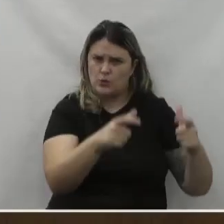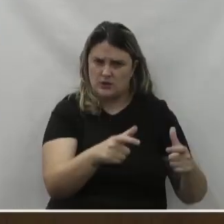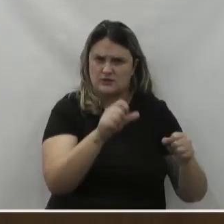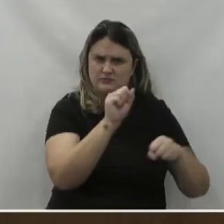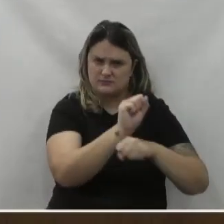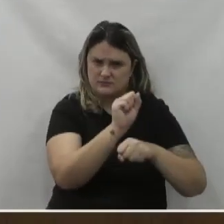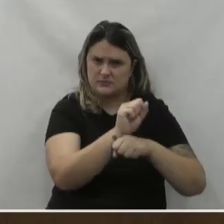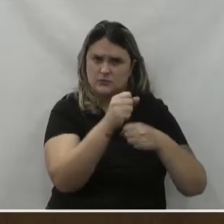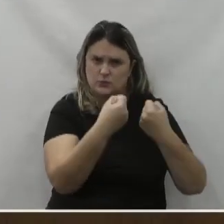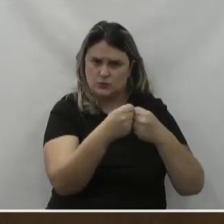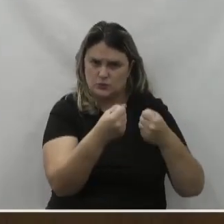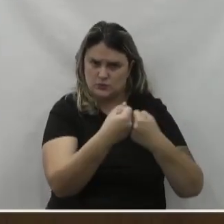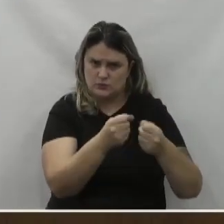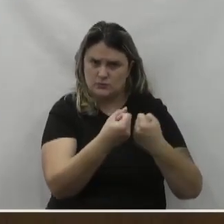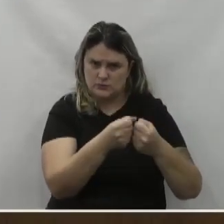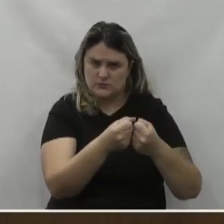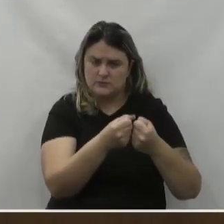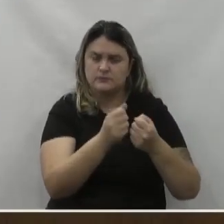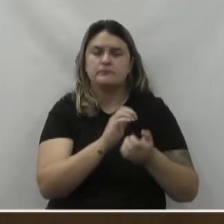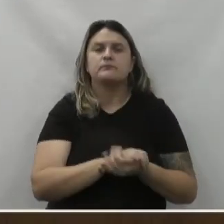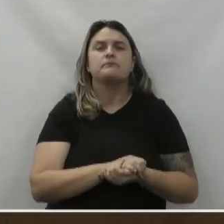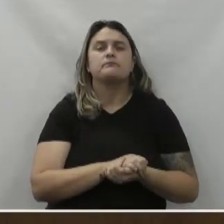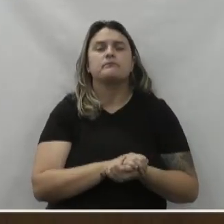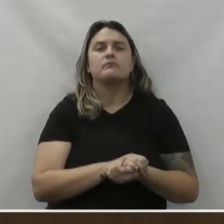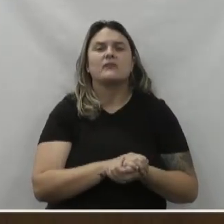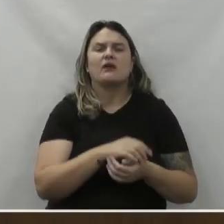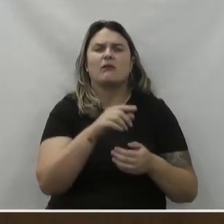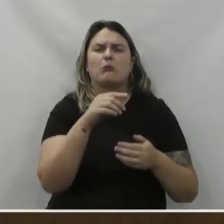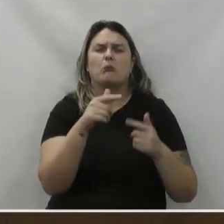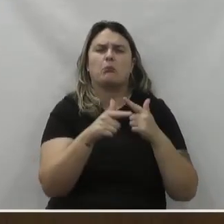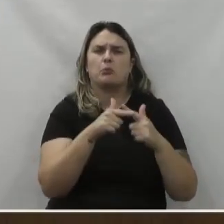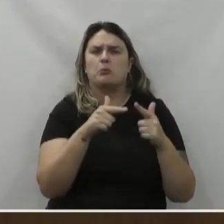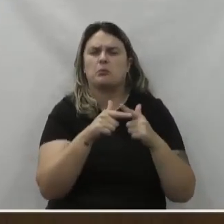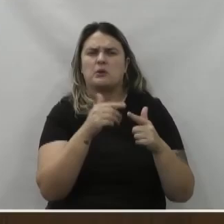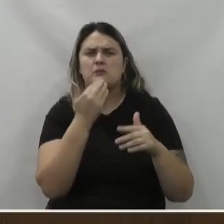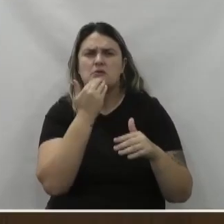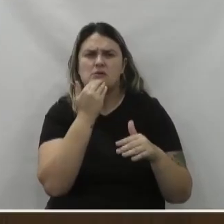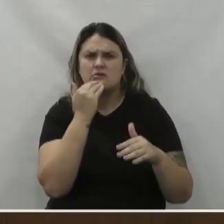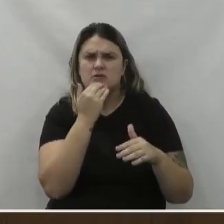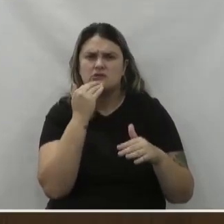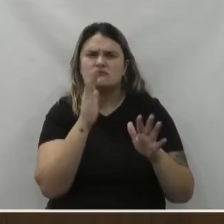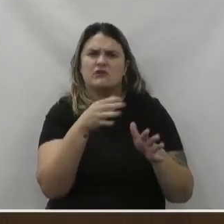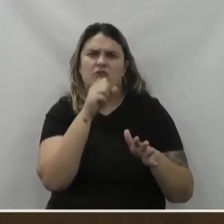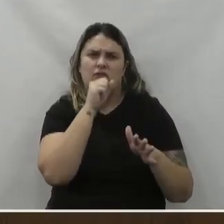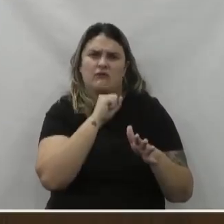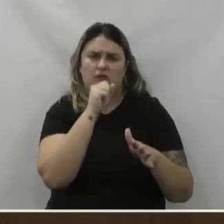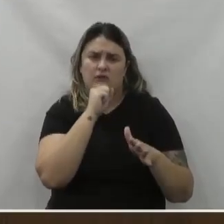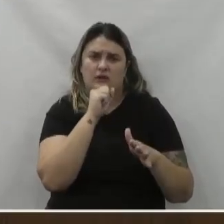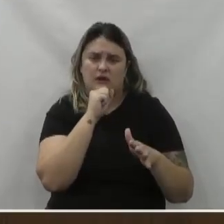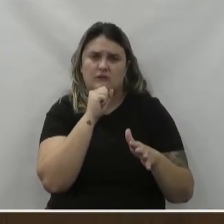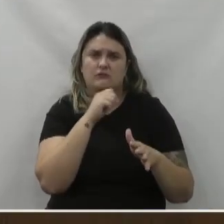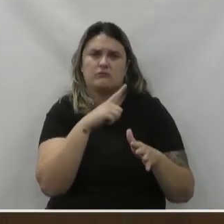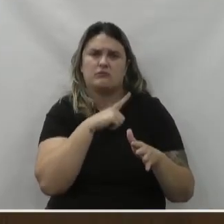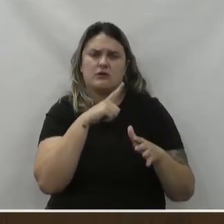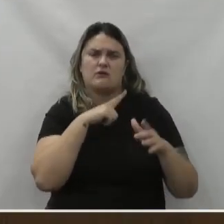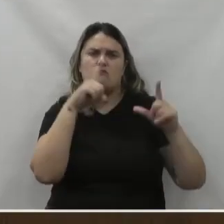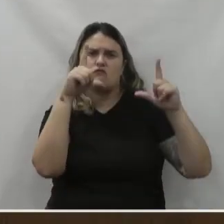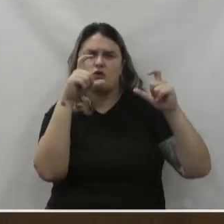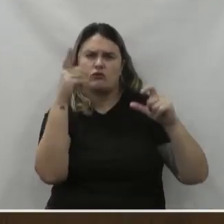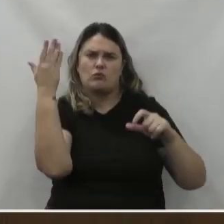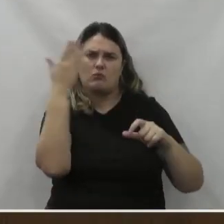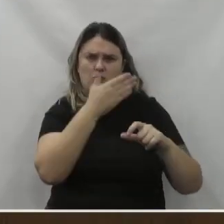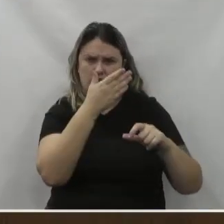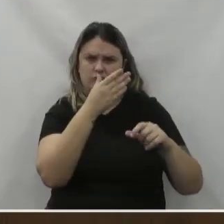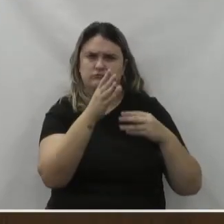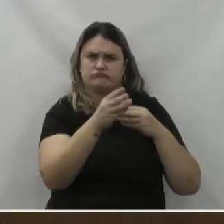ônibus localizado no endereço mencionado encontra-se em condições precárias, conforme registros em fotos e